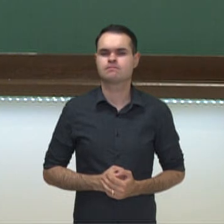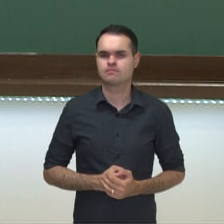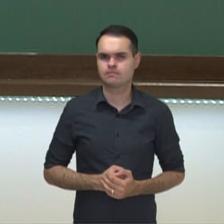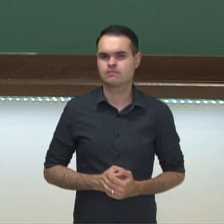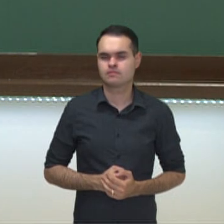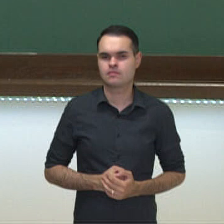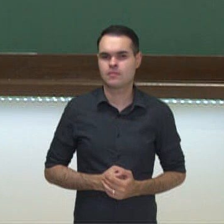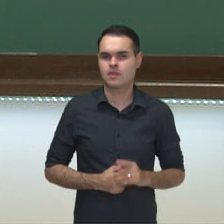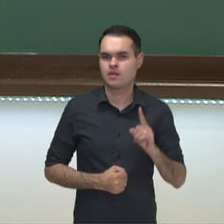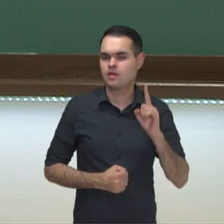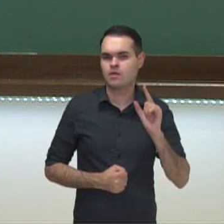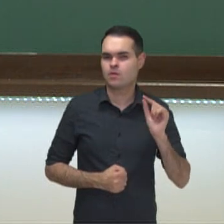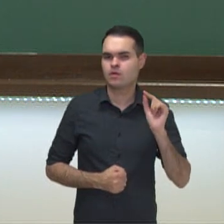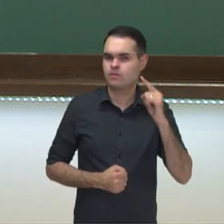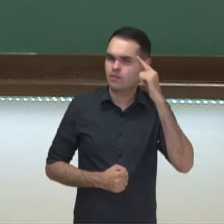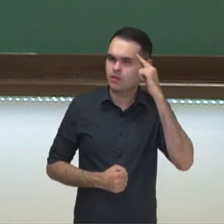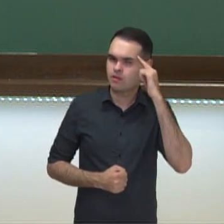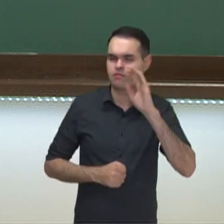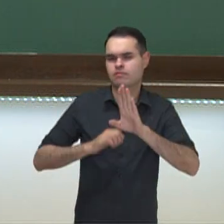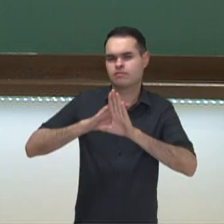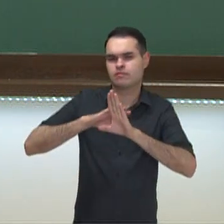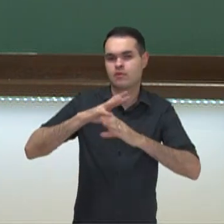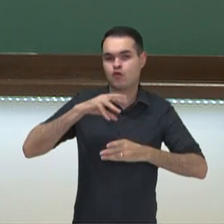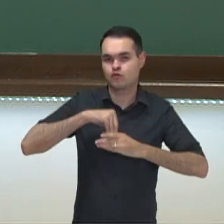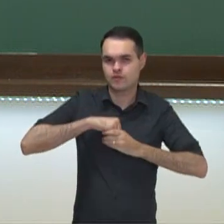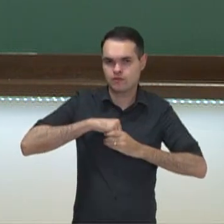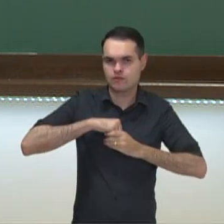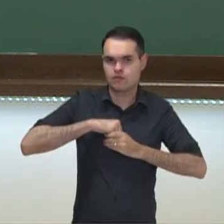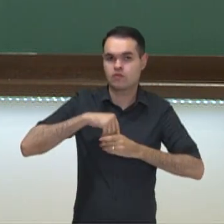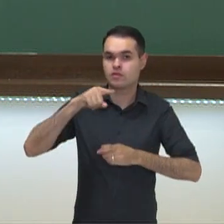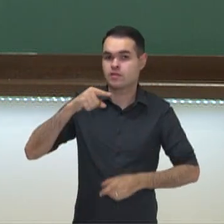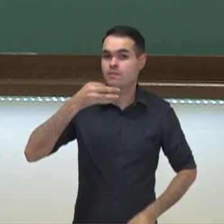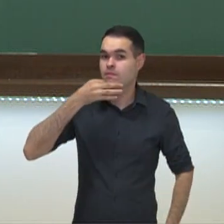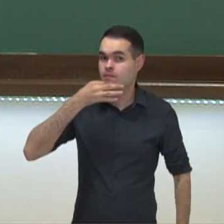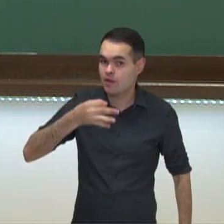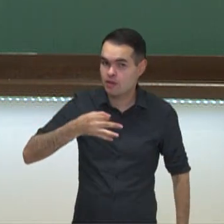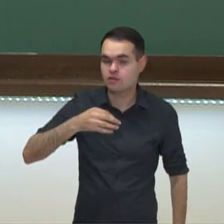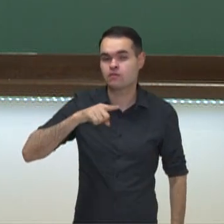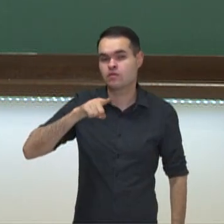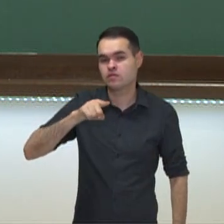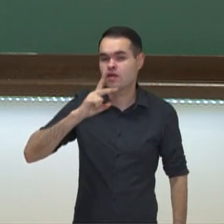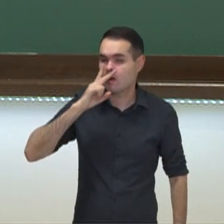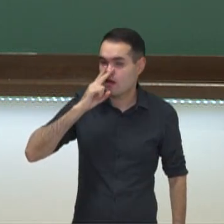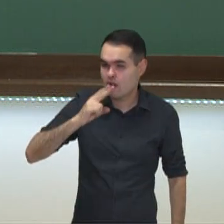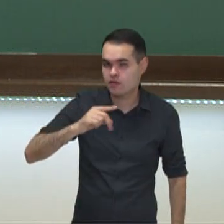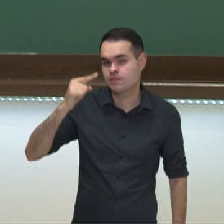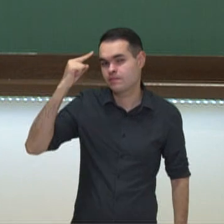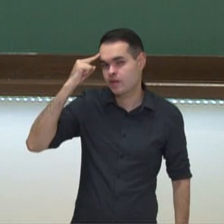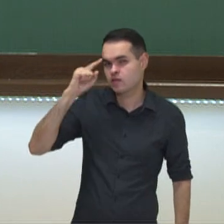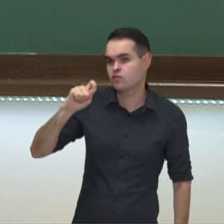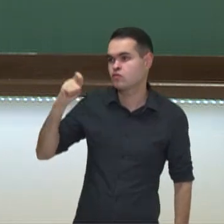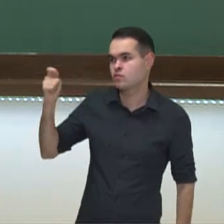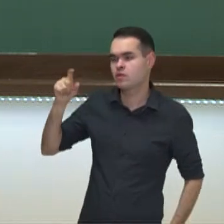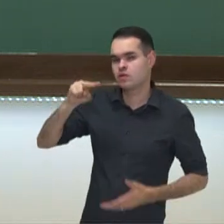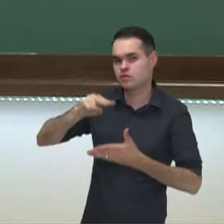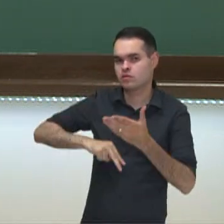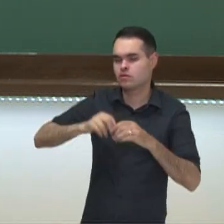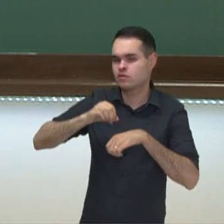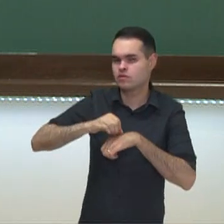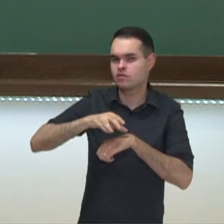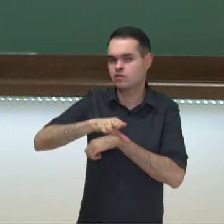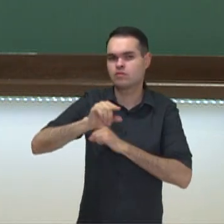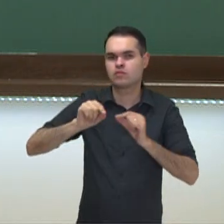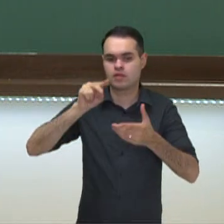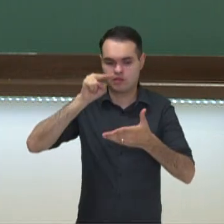Então, é uma questão subjetiva, é o que você pensa, o que você acha, a sua experiência nessa leitura. Sugiro que você faça